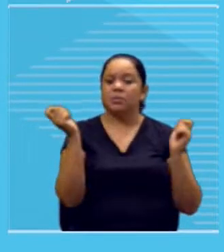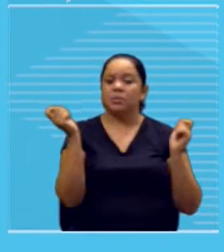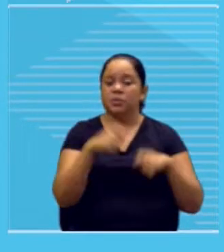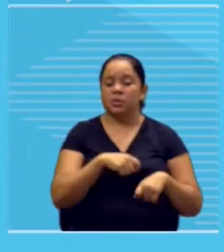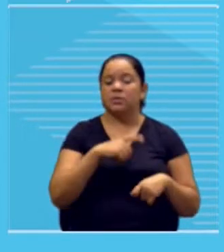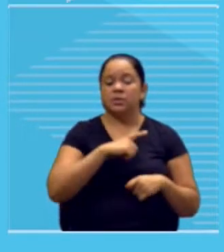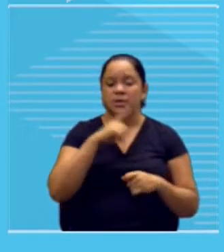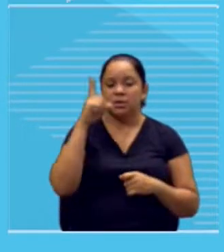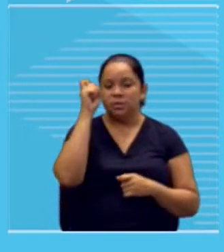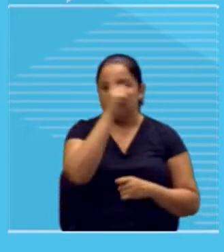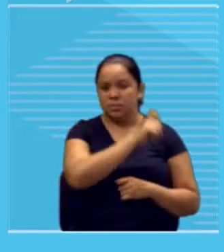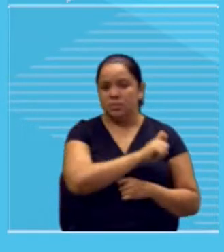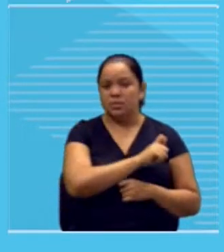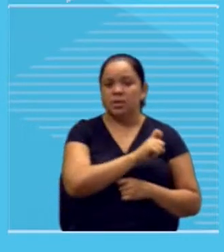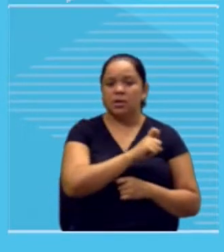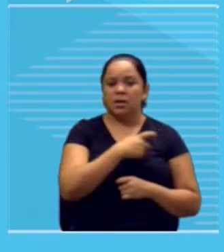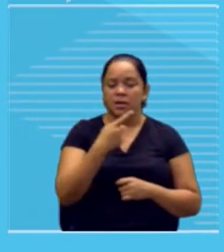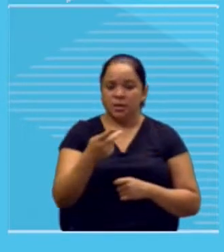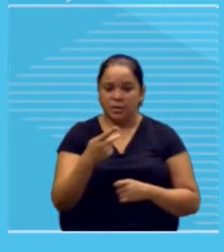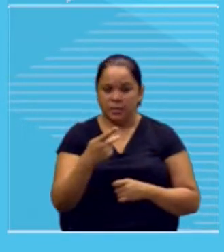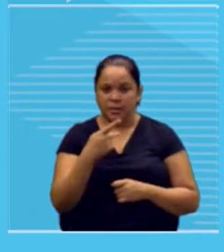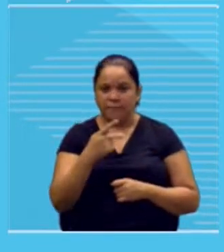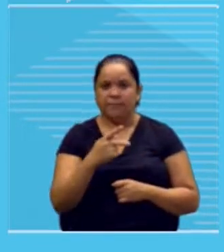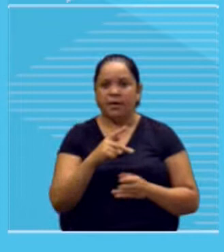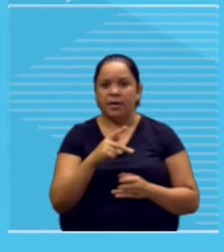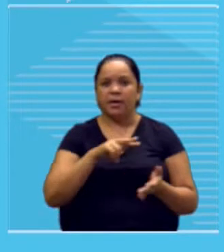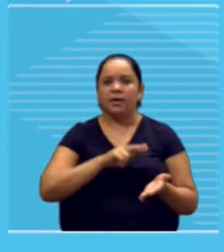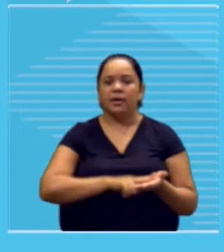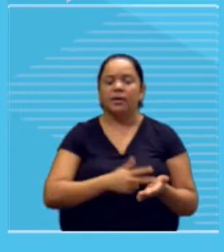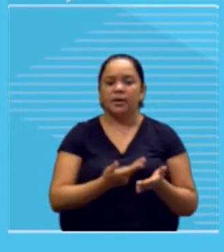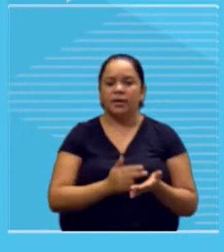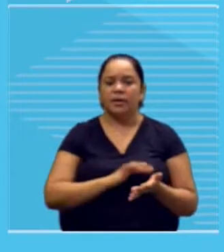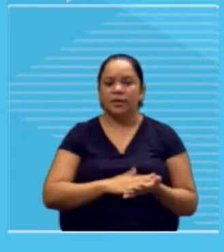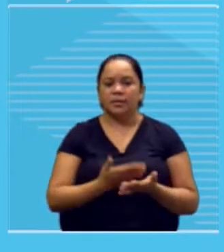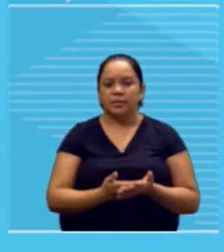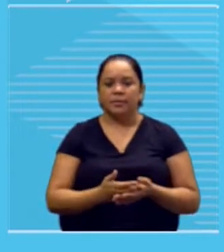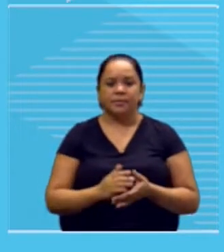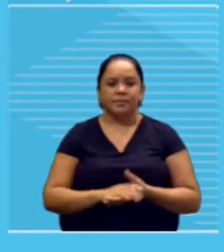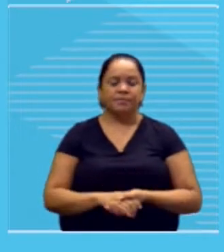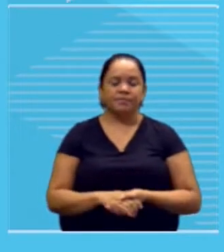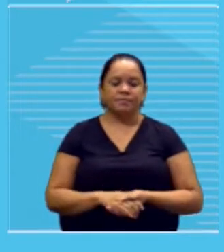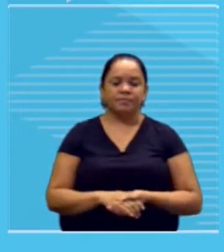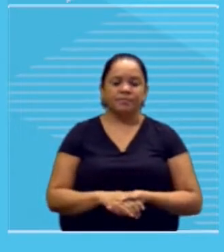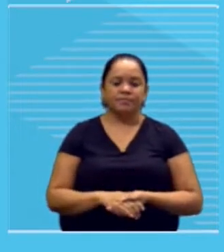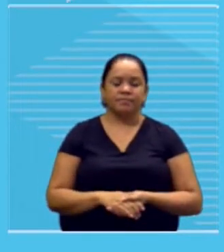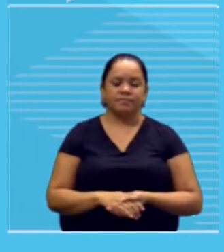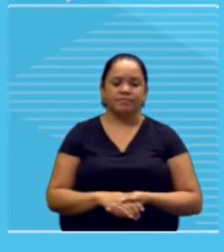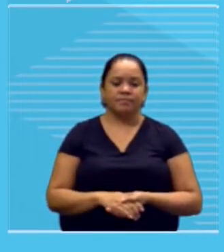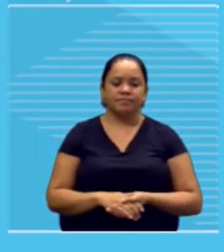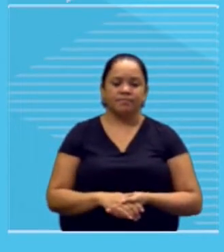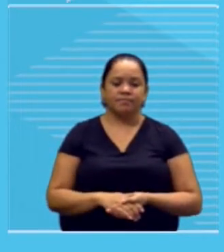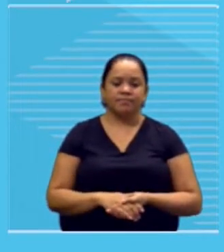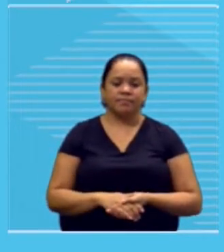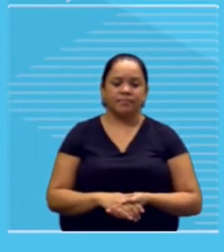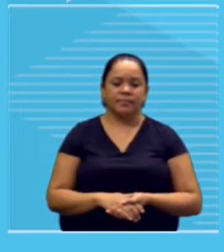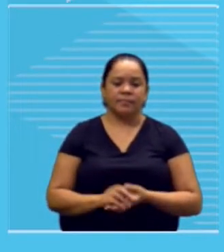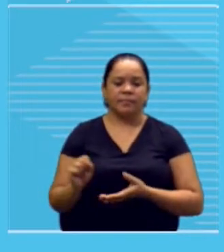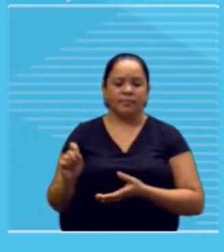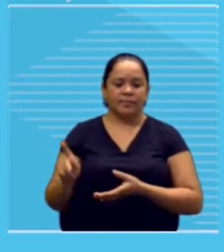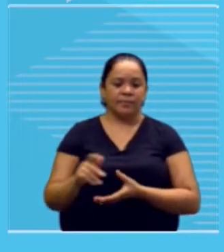aí vai gerar algumas situações prefira fazer a leitura silenciosa Tudo bem